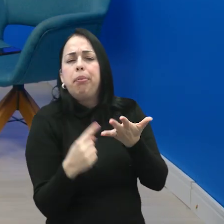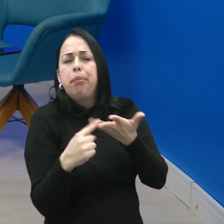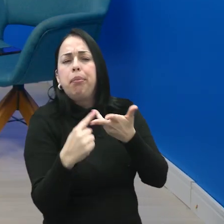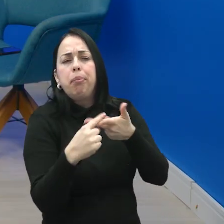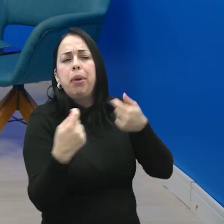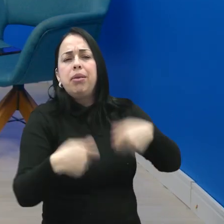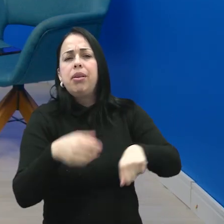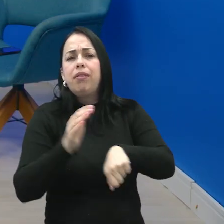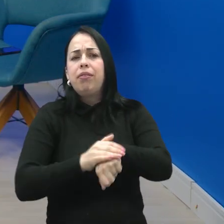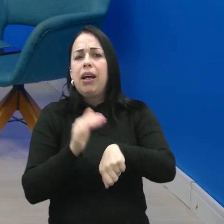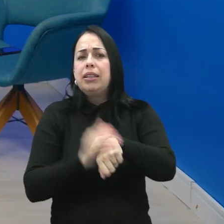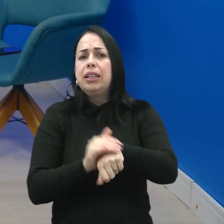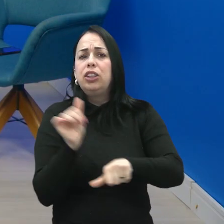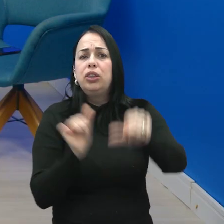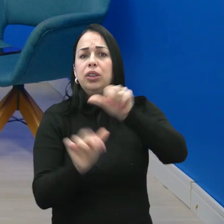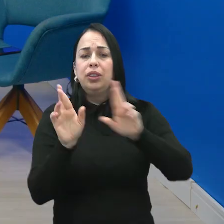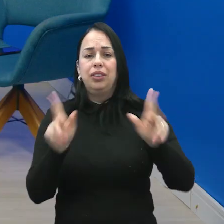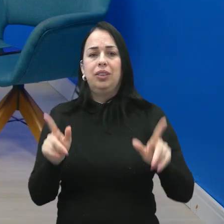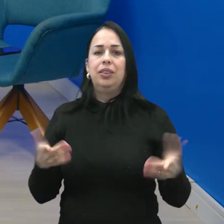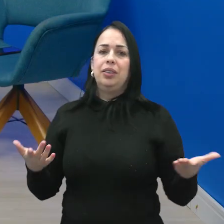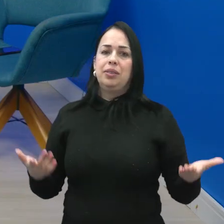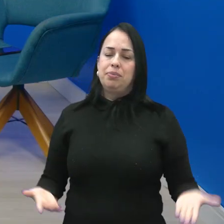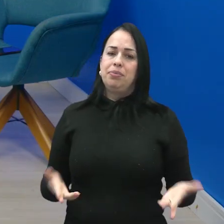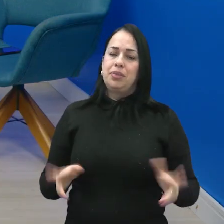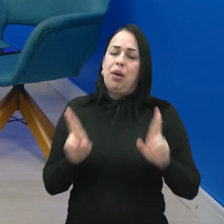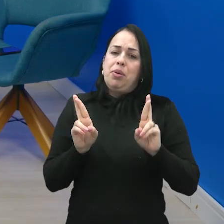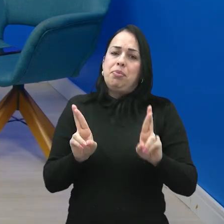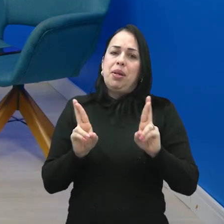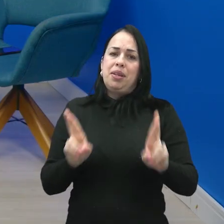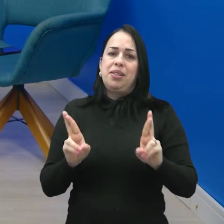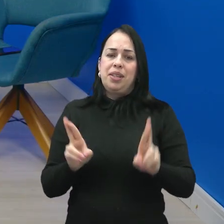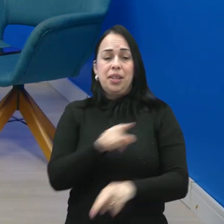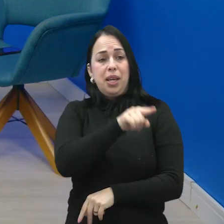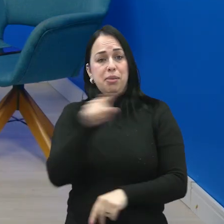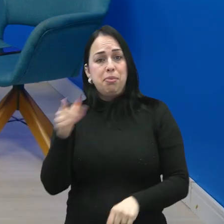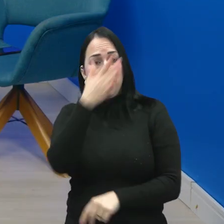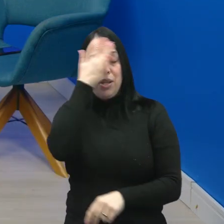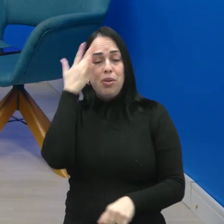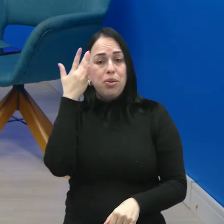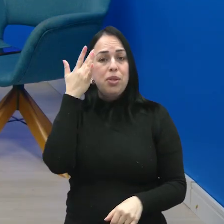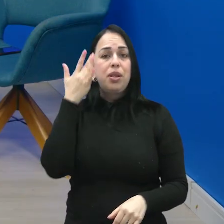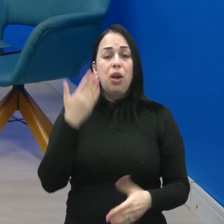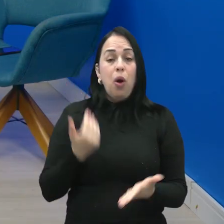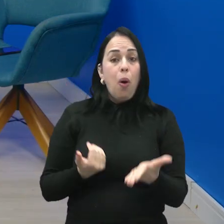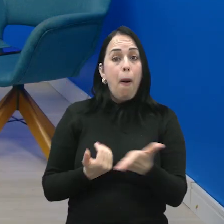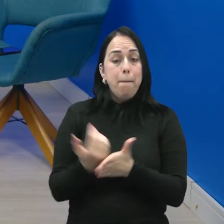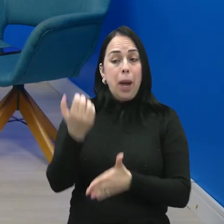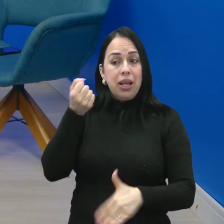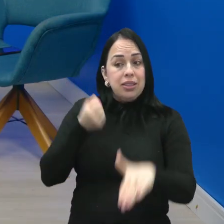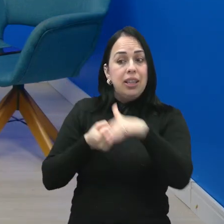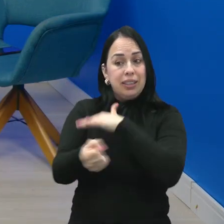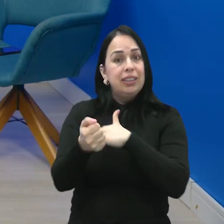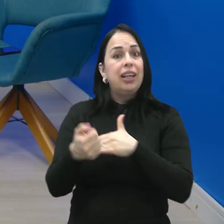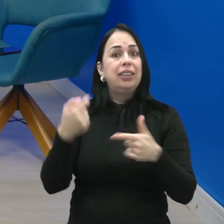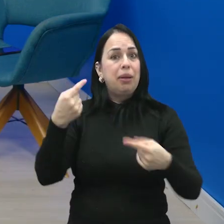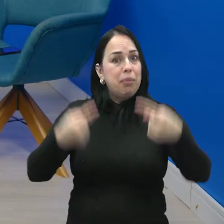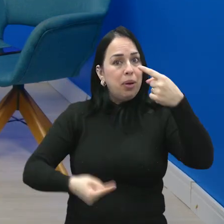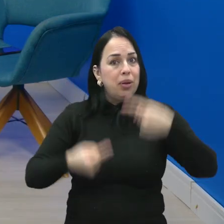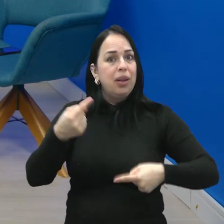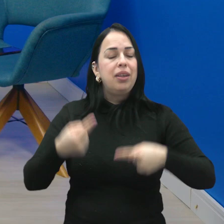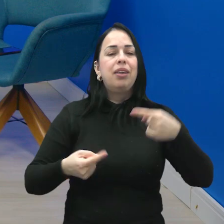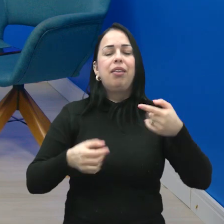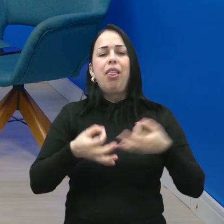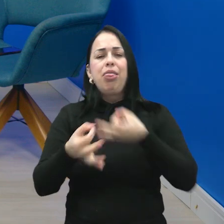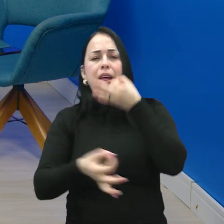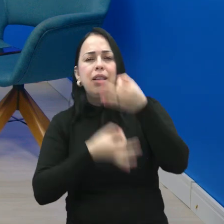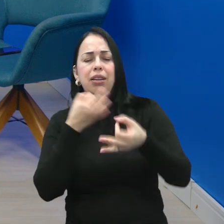o que precisa ser feito. Gente, bom... É isso, e a gente espera que cada vez mais cedo as pessoas, né, comecem a se interessar